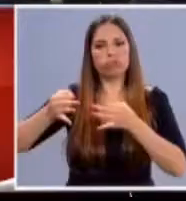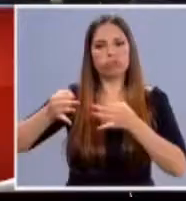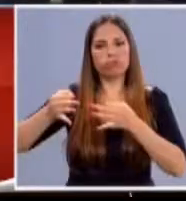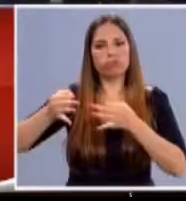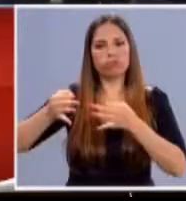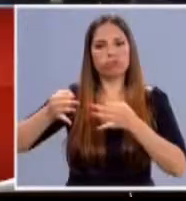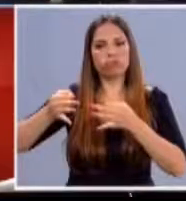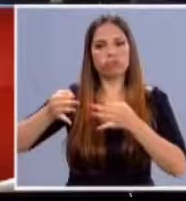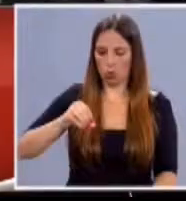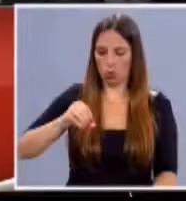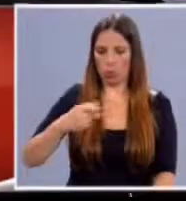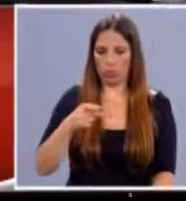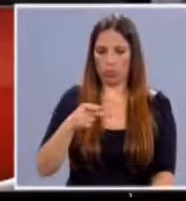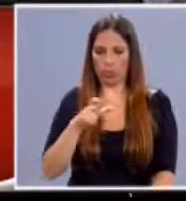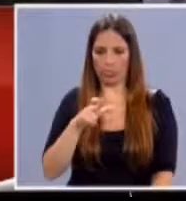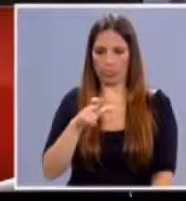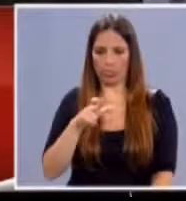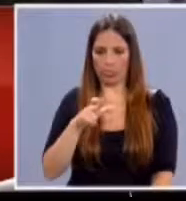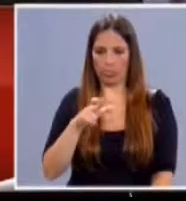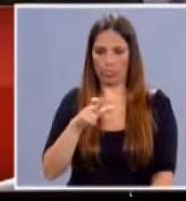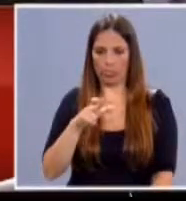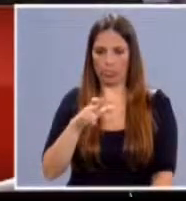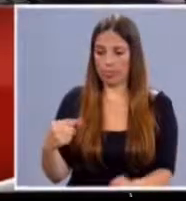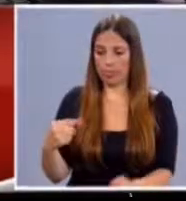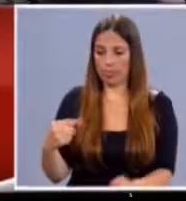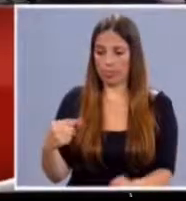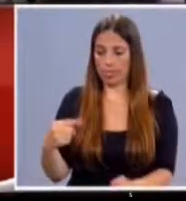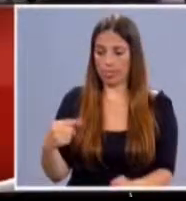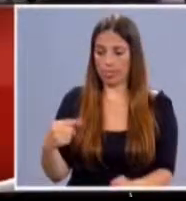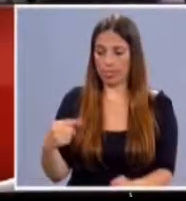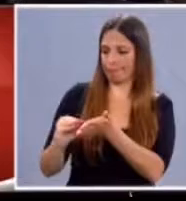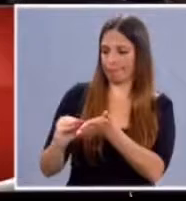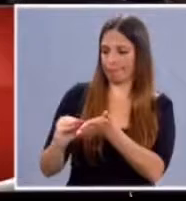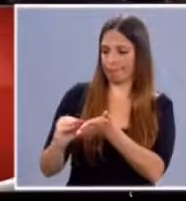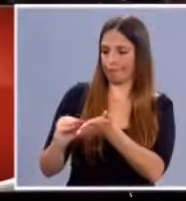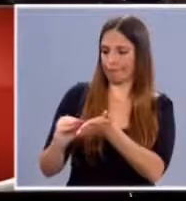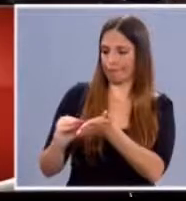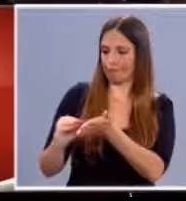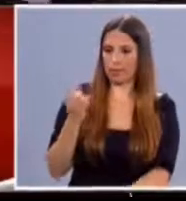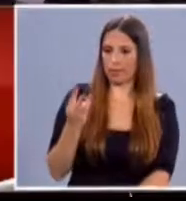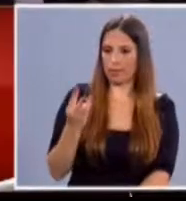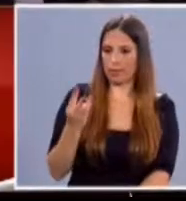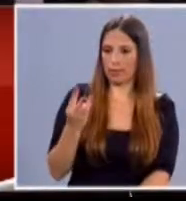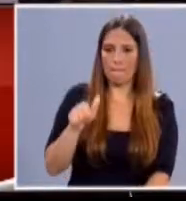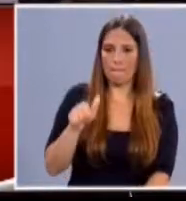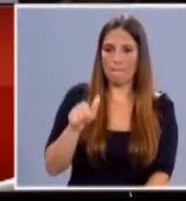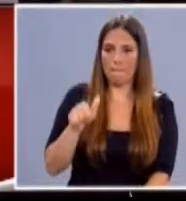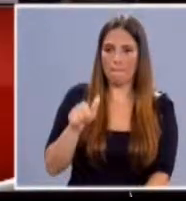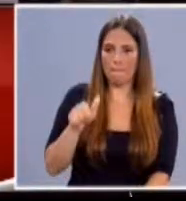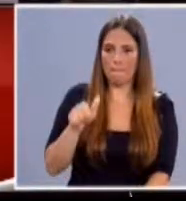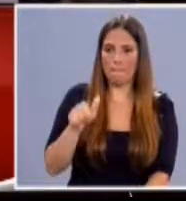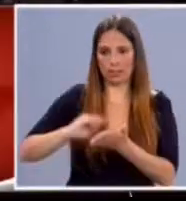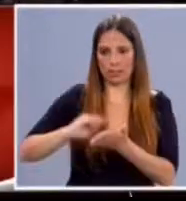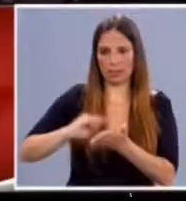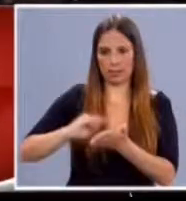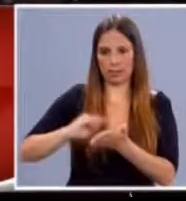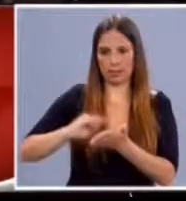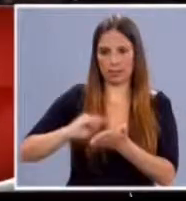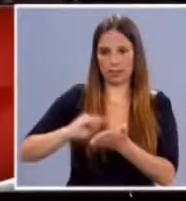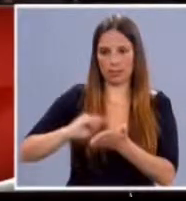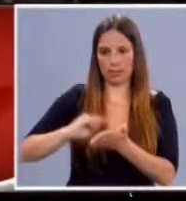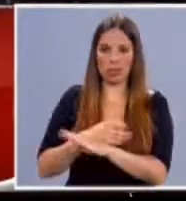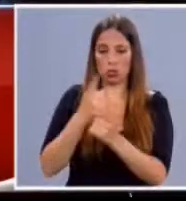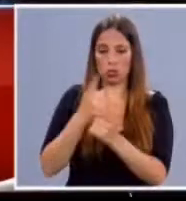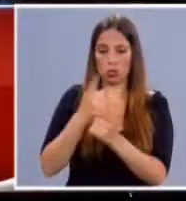devidamente validado, onde estão depositadas as 3.500 assinaturas que já demos